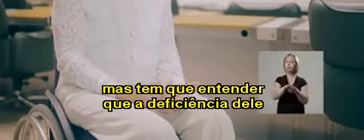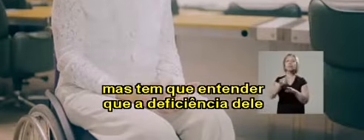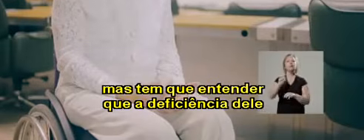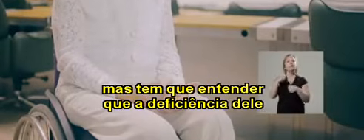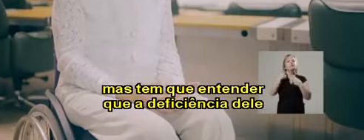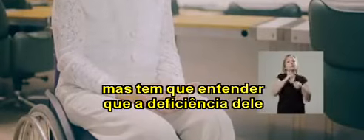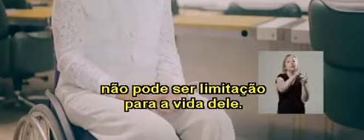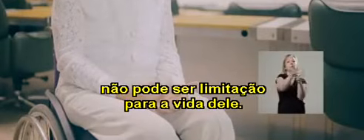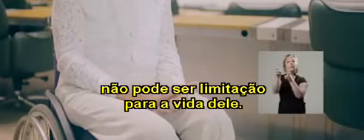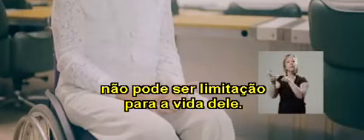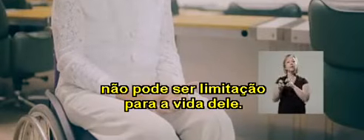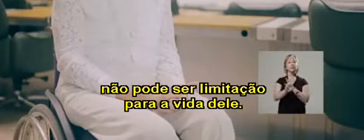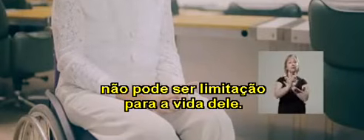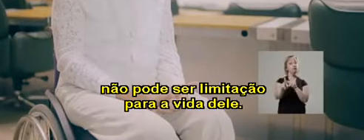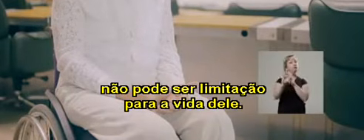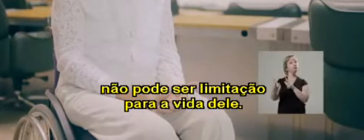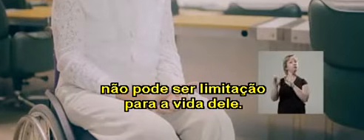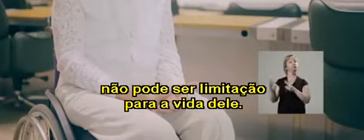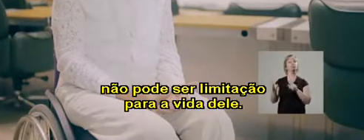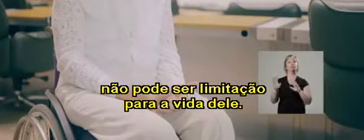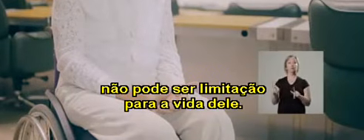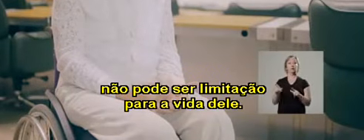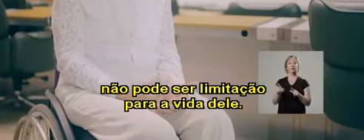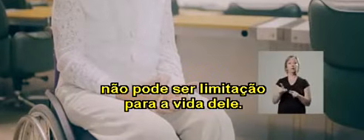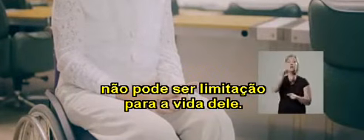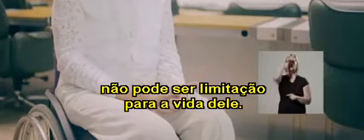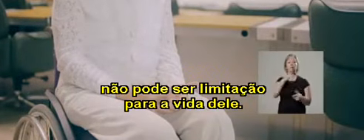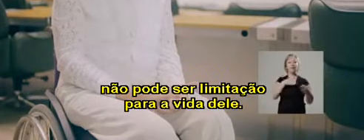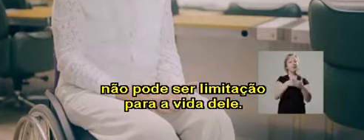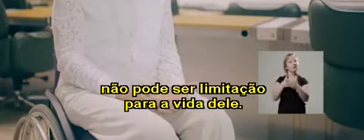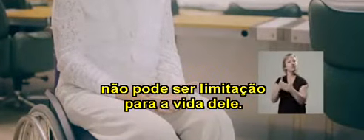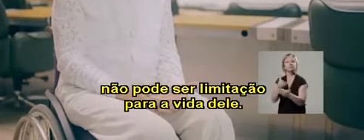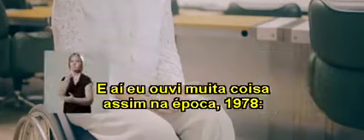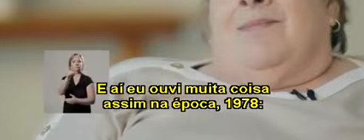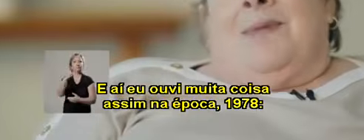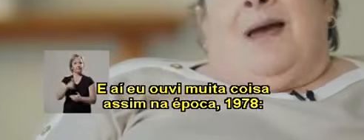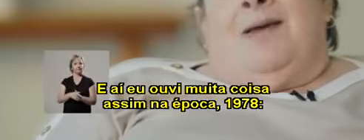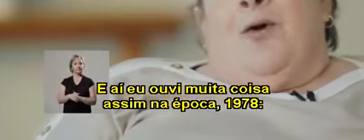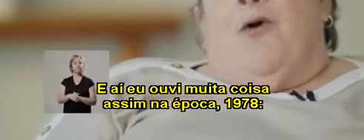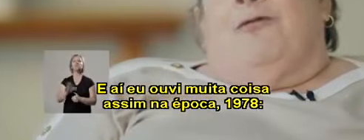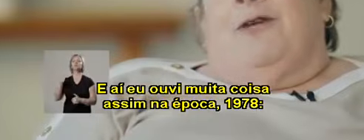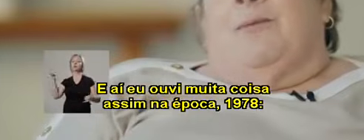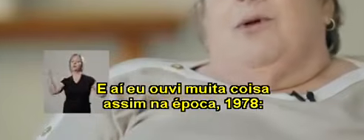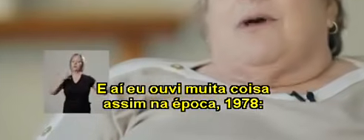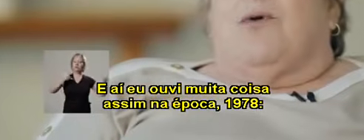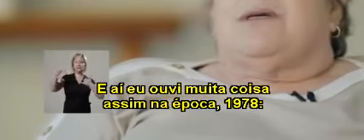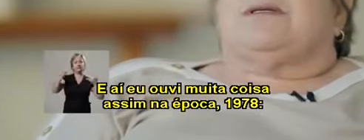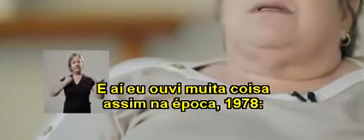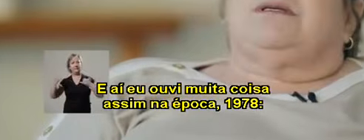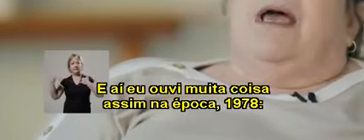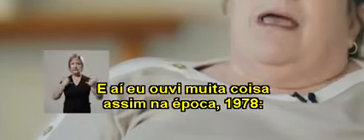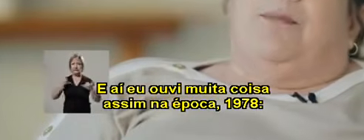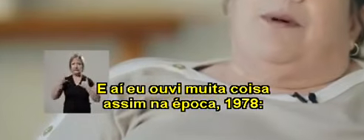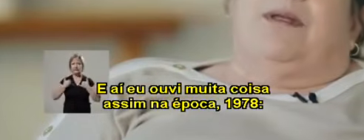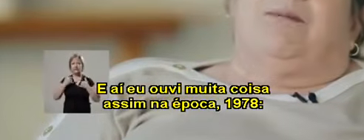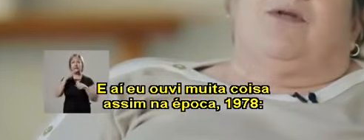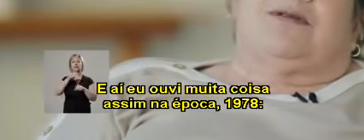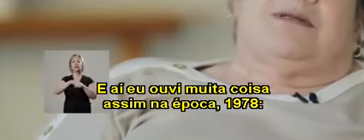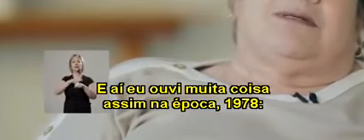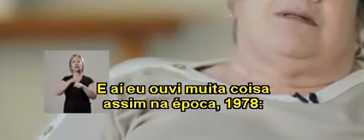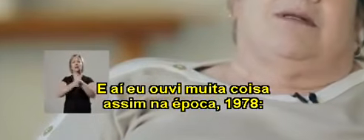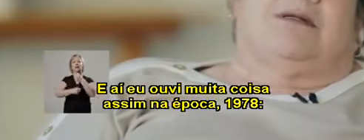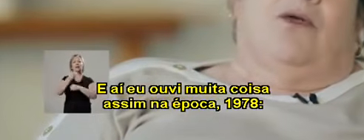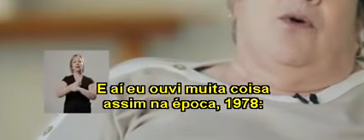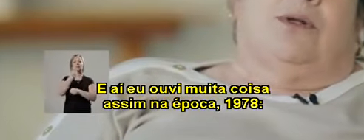que entender que a deficiência dele não pode ser limitação para a vida dele. E aí eu ouvi muita coisa assim na época,